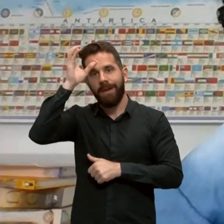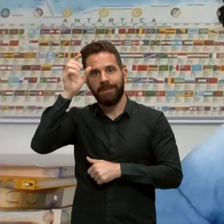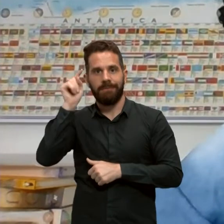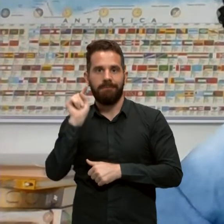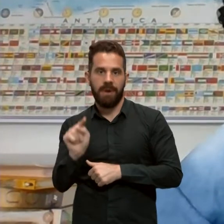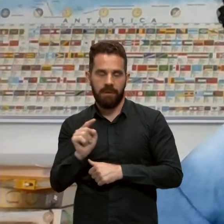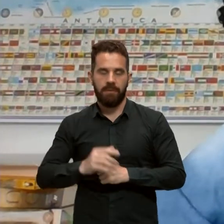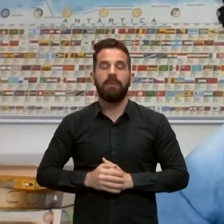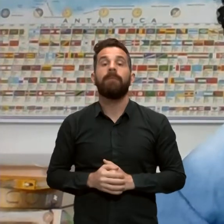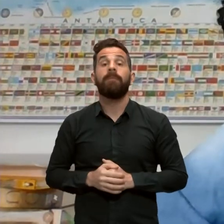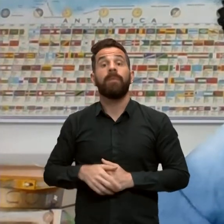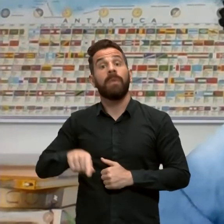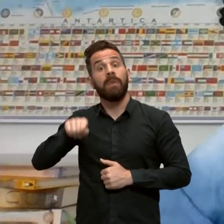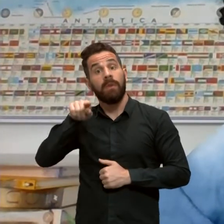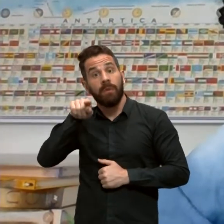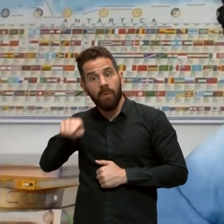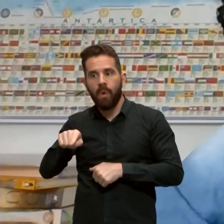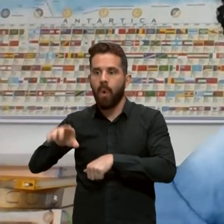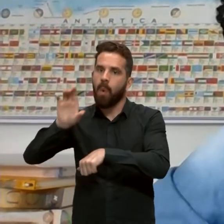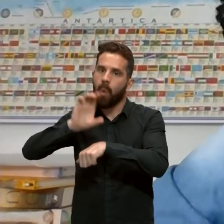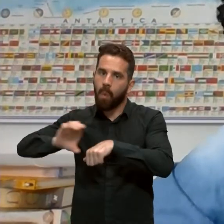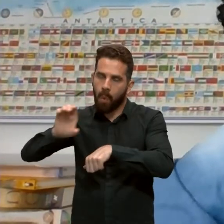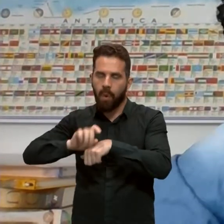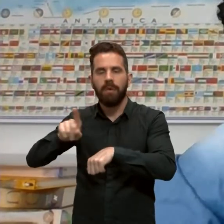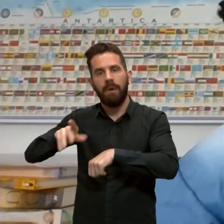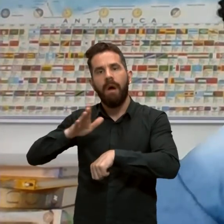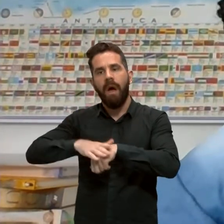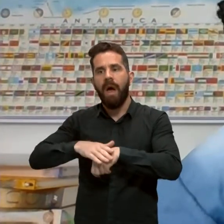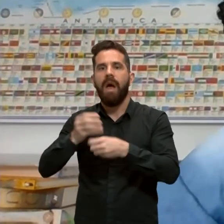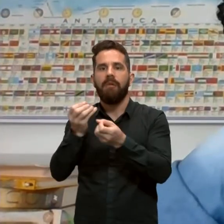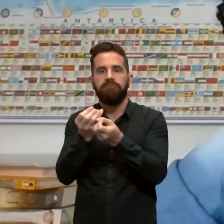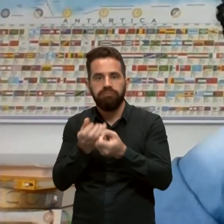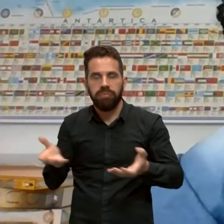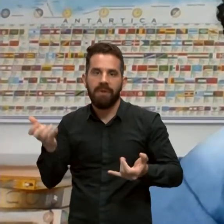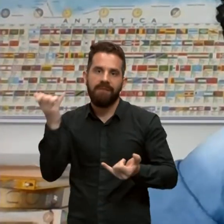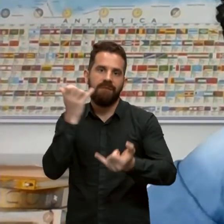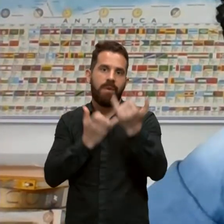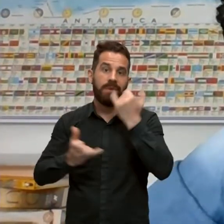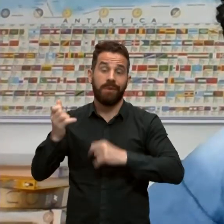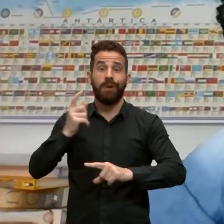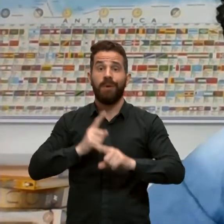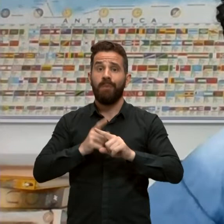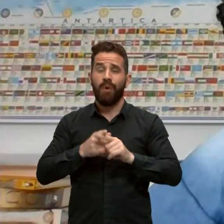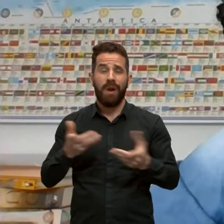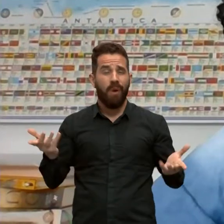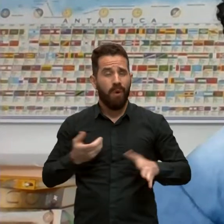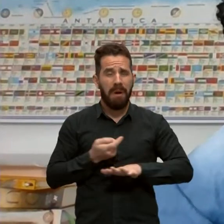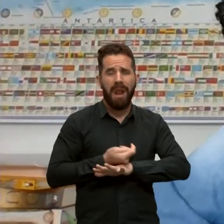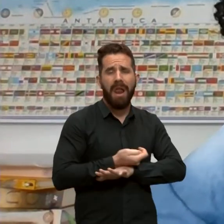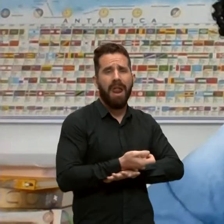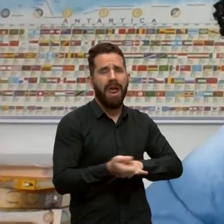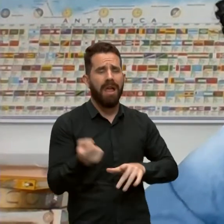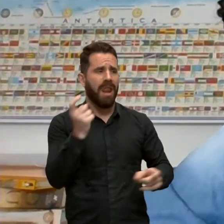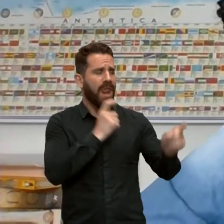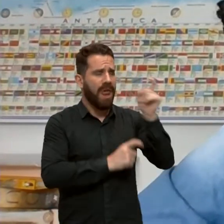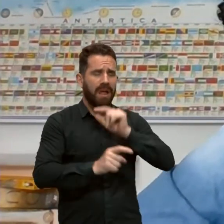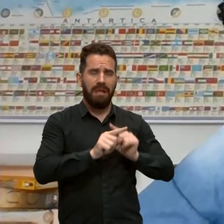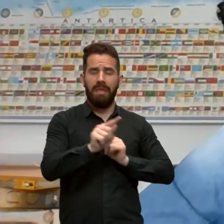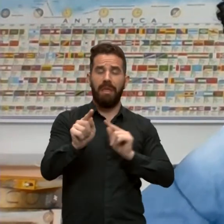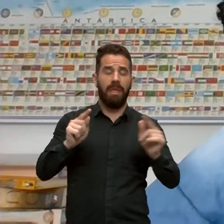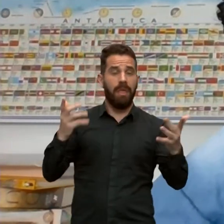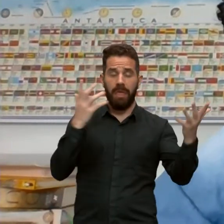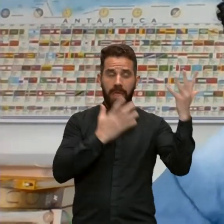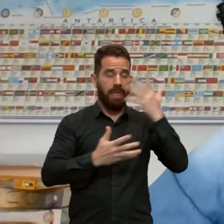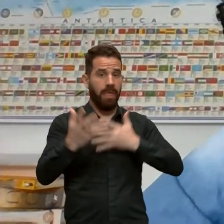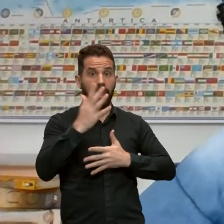tratar dessas informações justamente no mundo hoje que a gente vive com tantas fake news e que a gente precisa filtrar